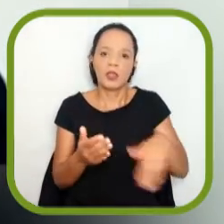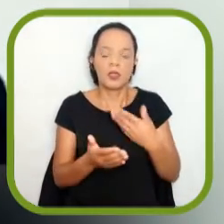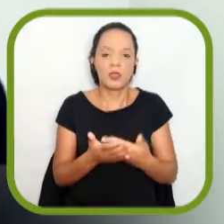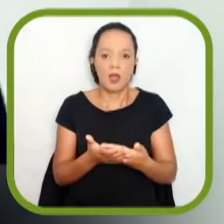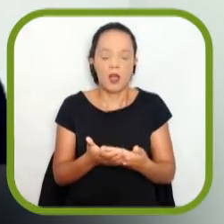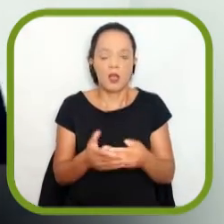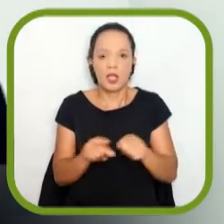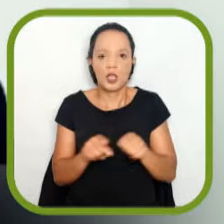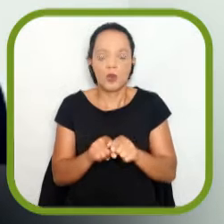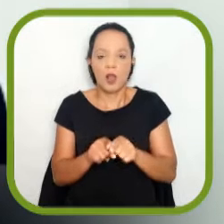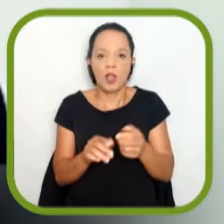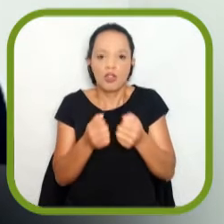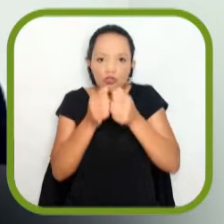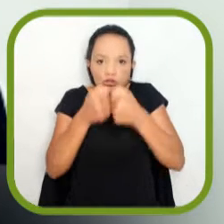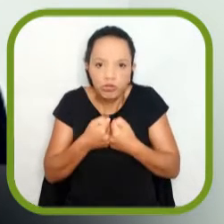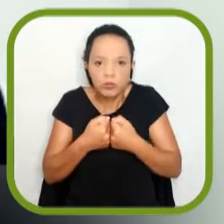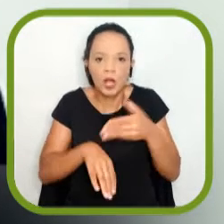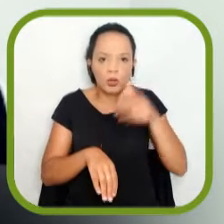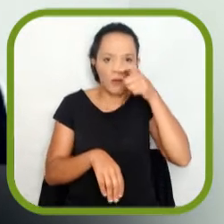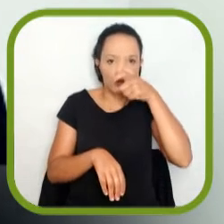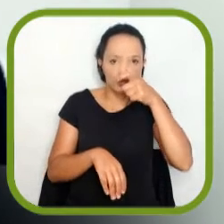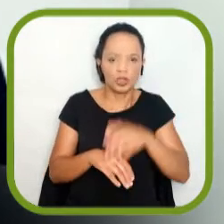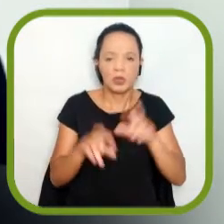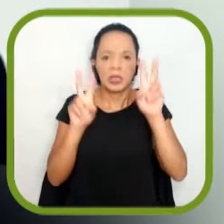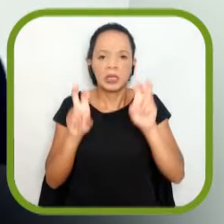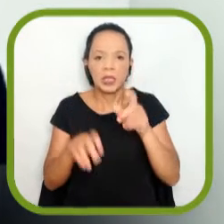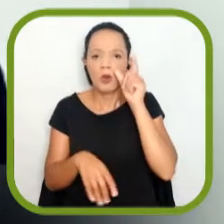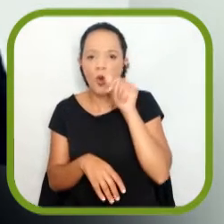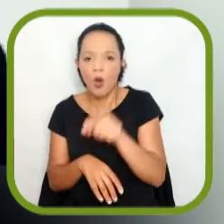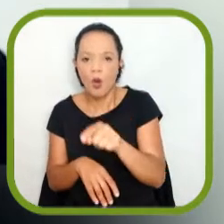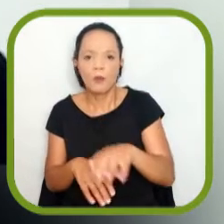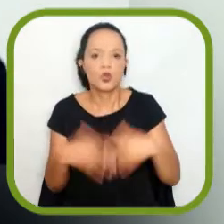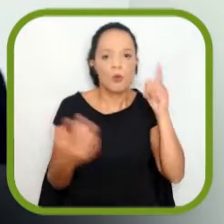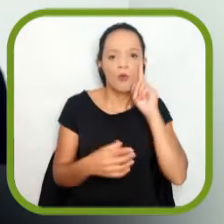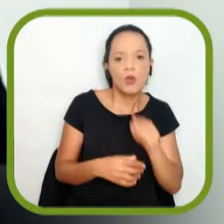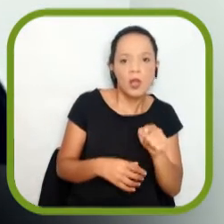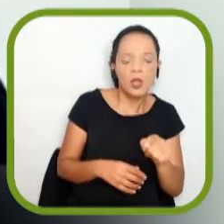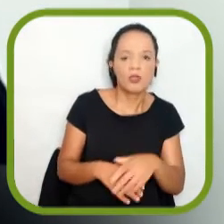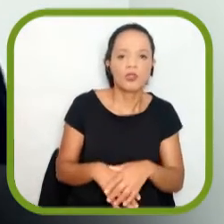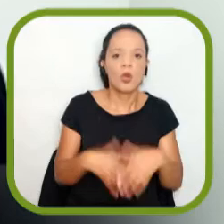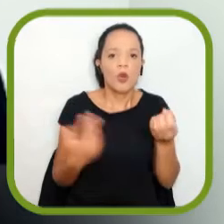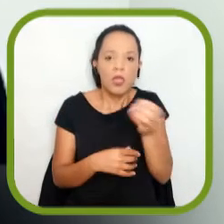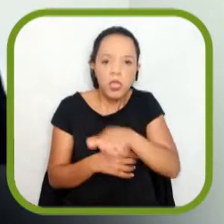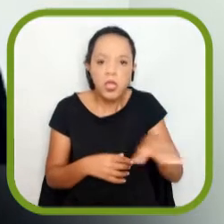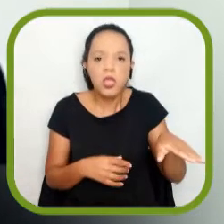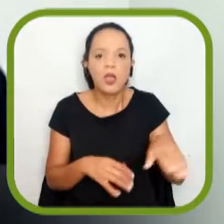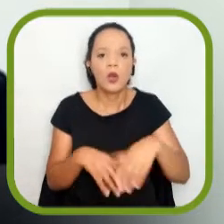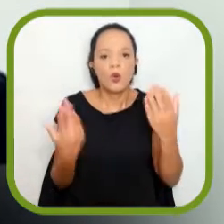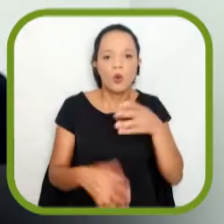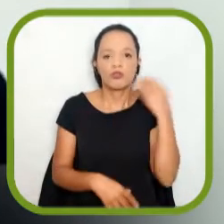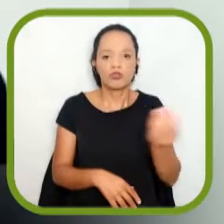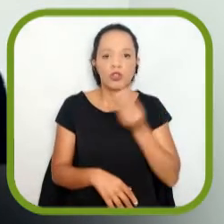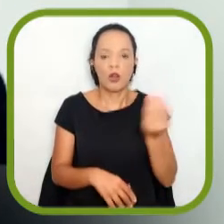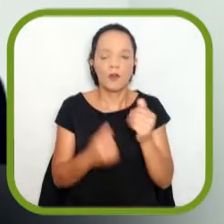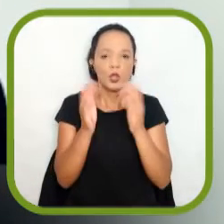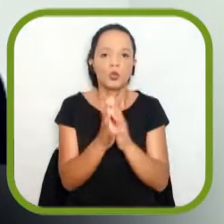altamente reprimidas durante o período do fascismo. Nem as questões sexuais dos homens, nem das mulheres, nem das crianças,